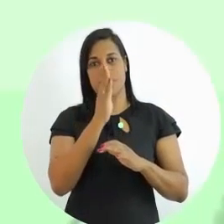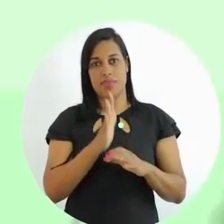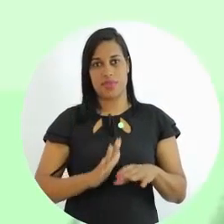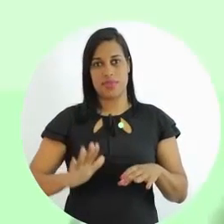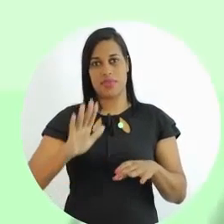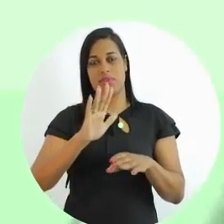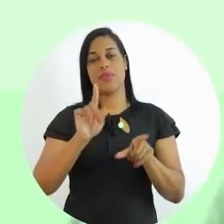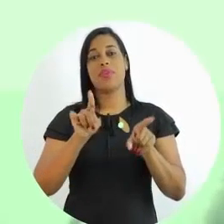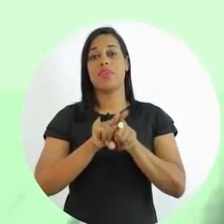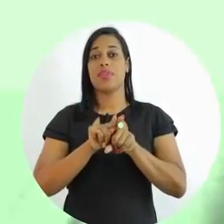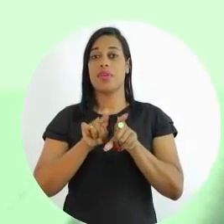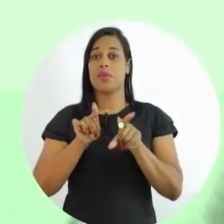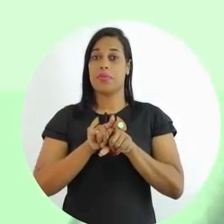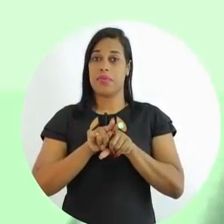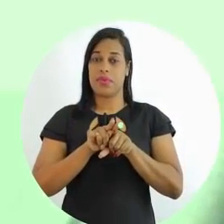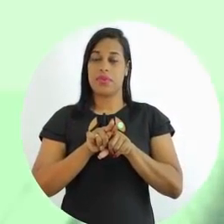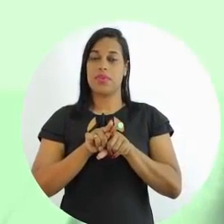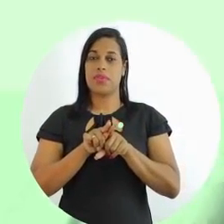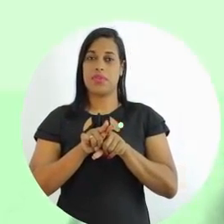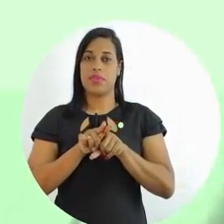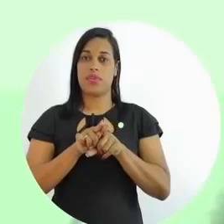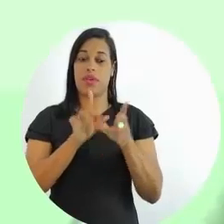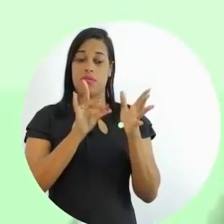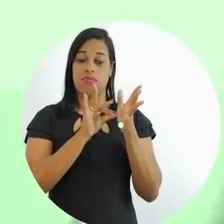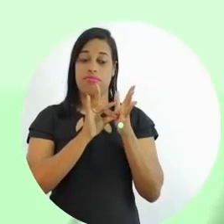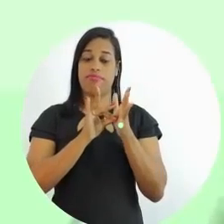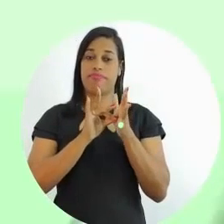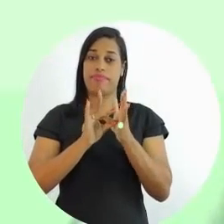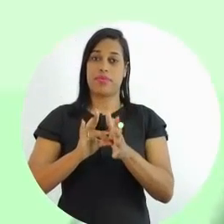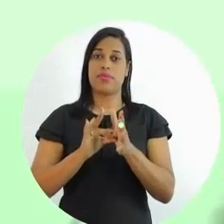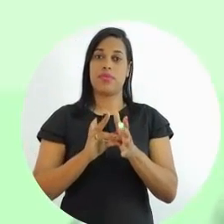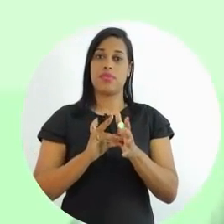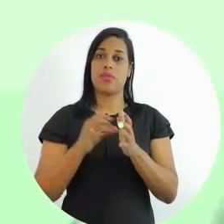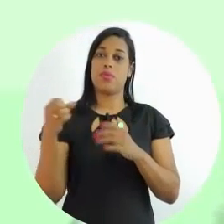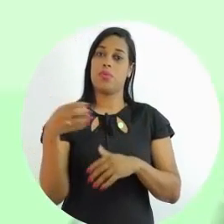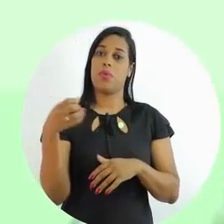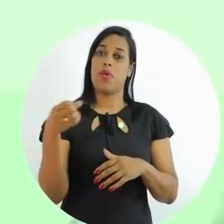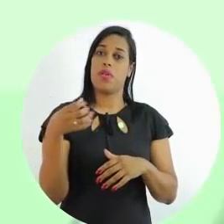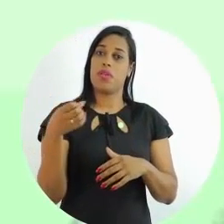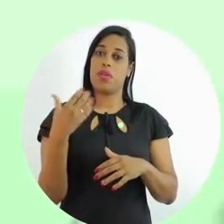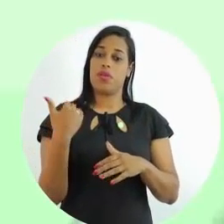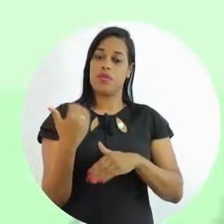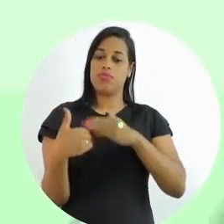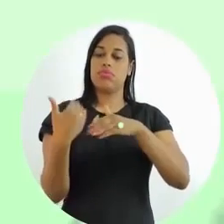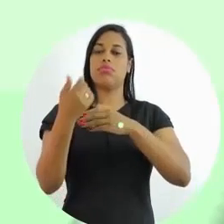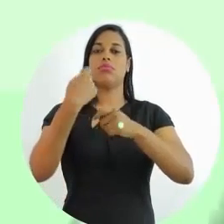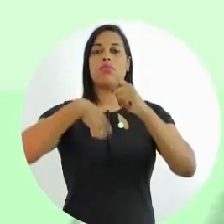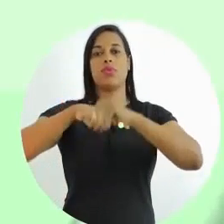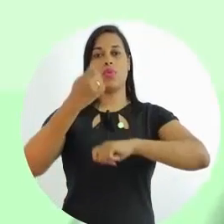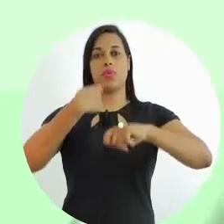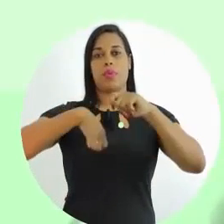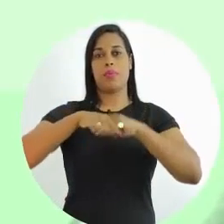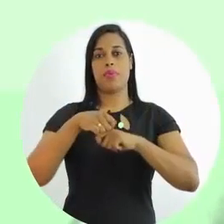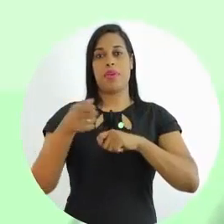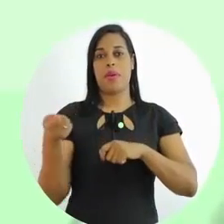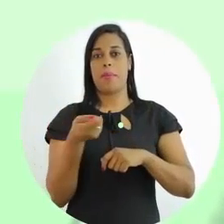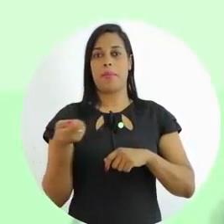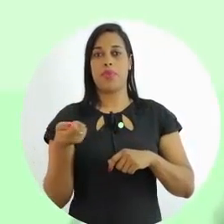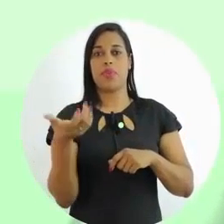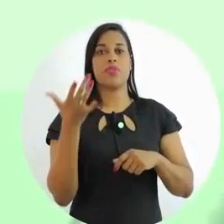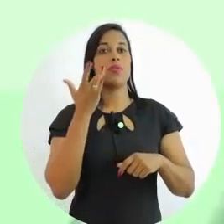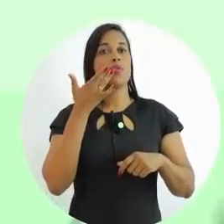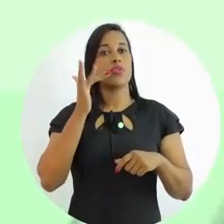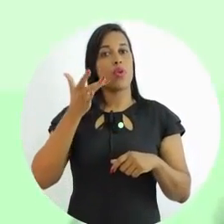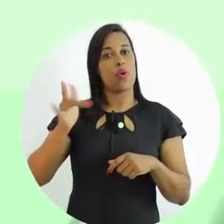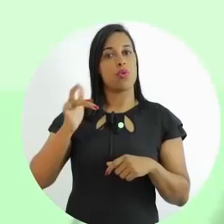solo brasileiro e a instalação de uma nova etapa econômica, que é